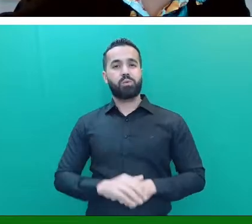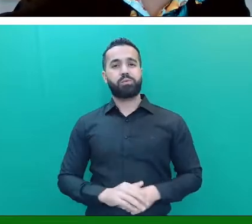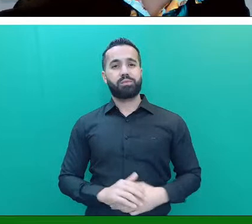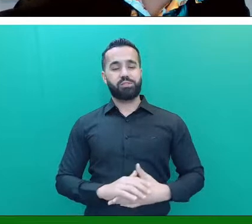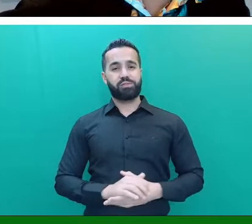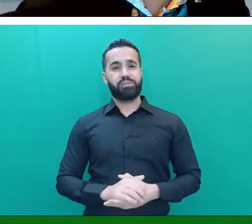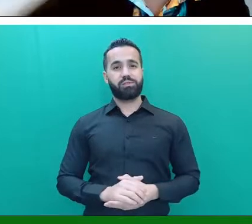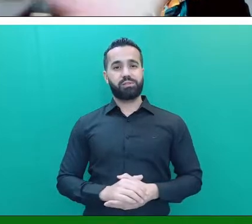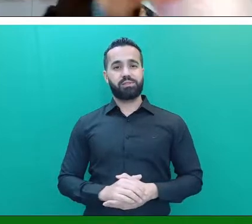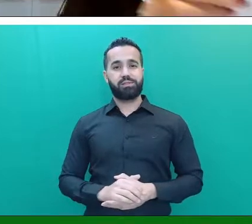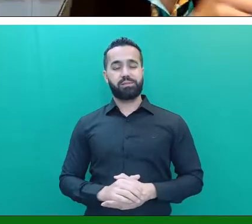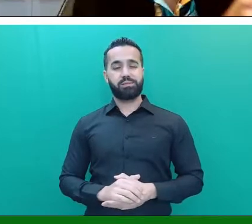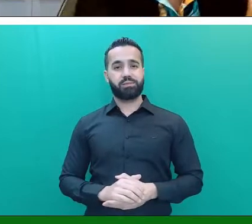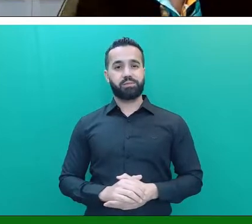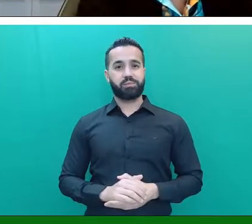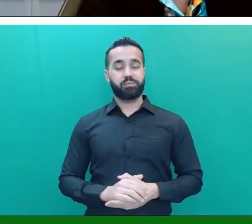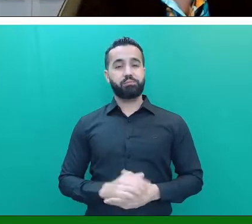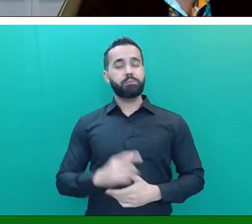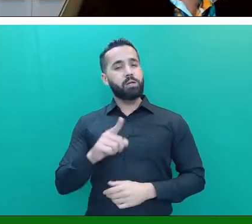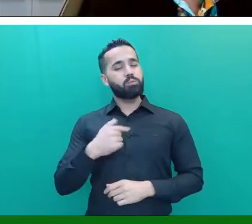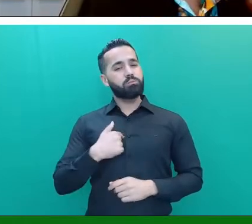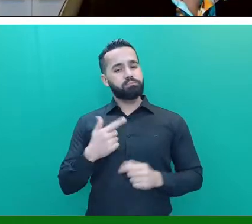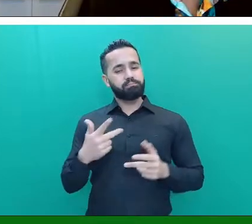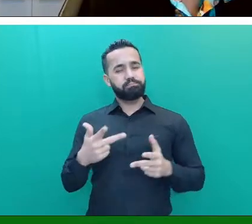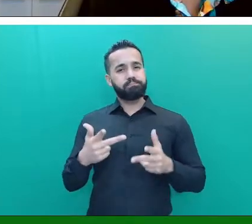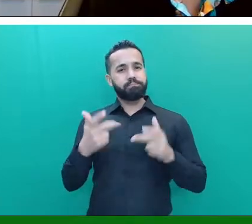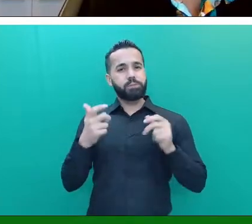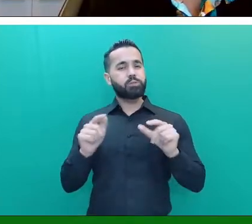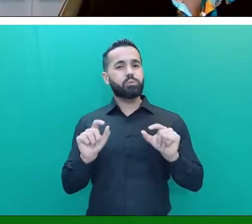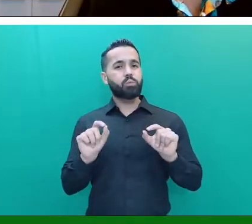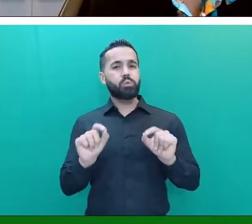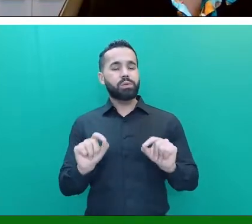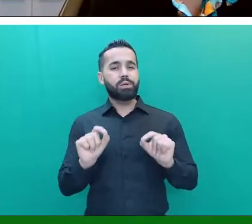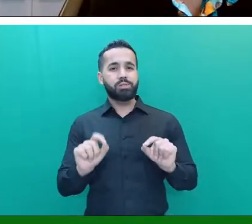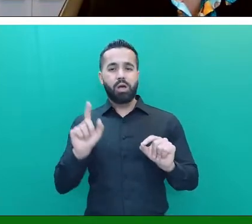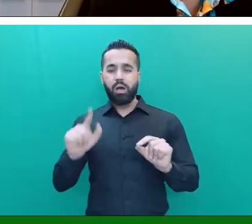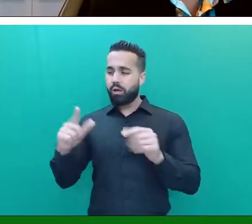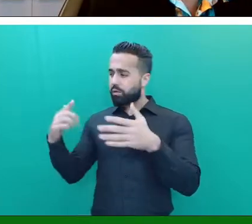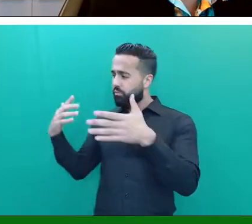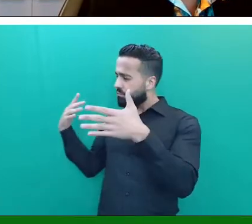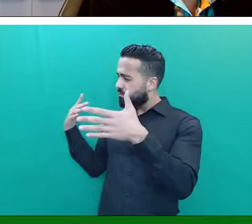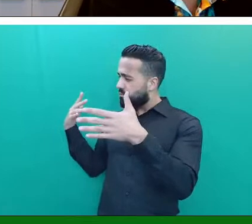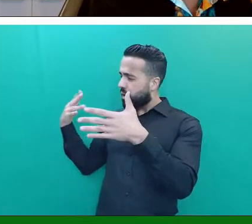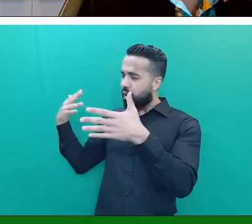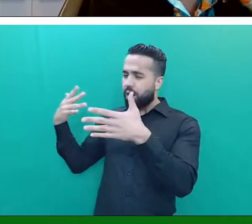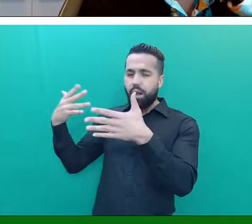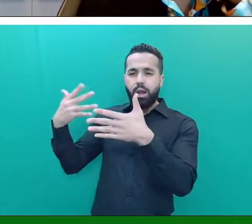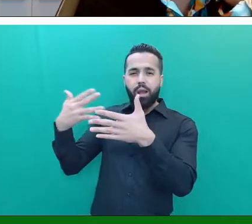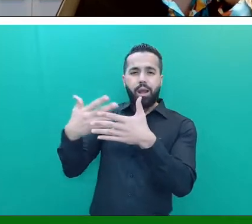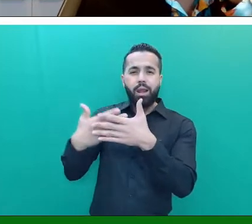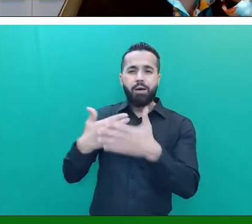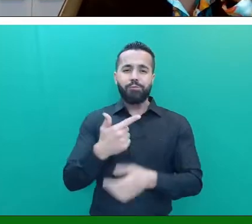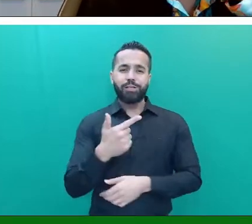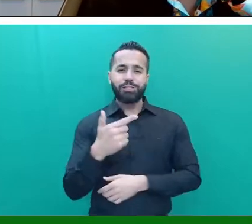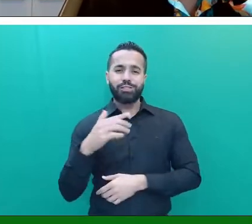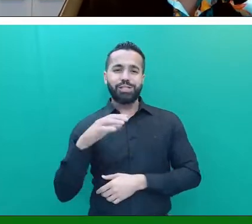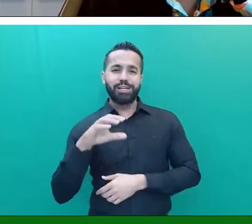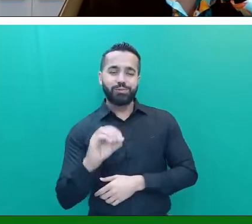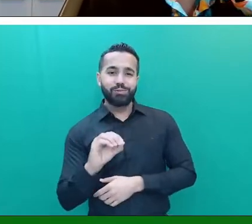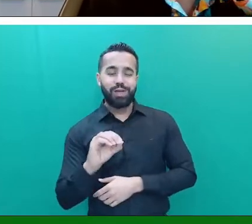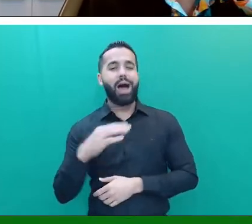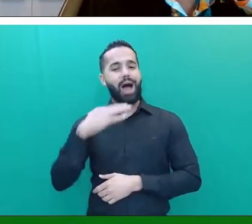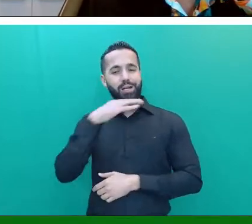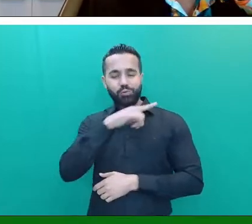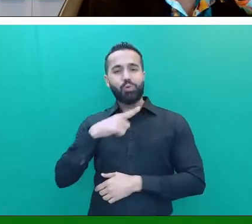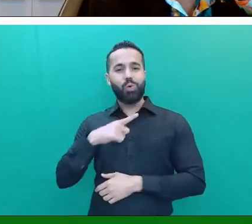E às vezes eu sinto você, claro que 20 anos para nós, eu penso que a professora Neiva chamava um pouco a atenção para isso também, 20